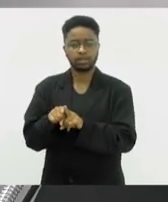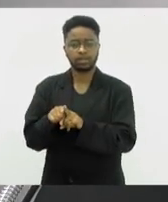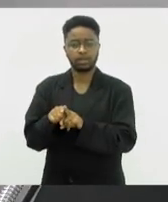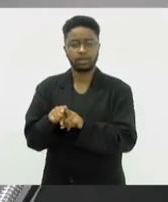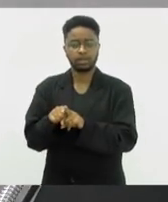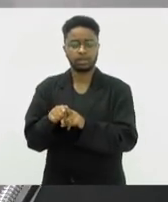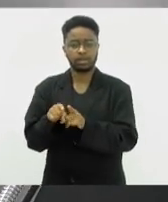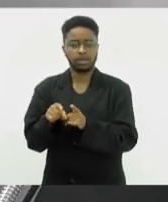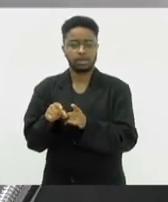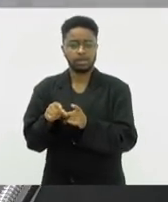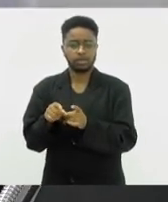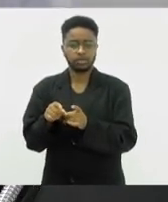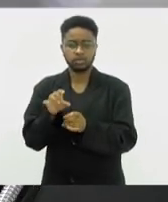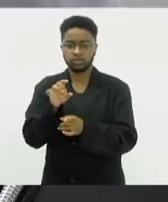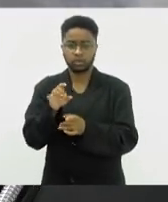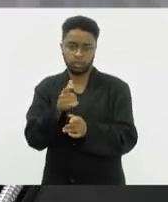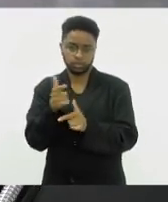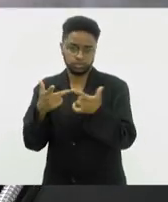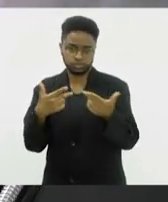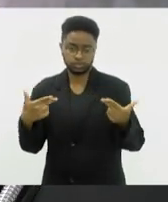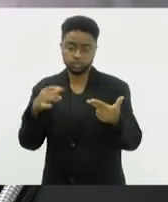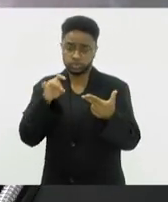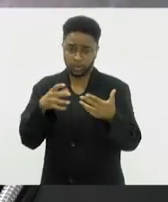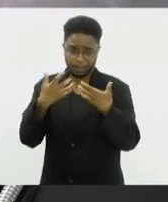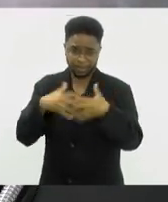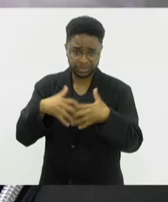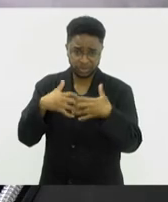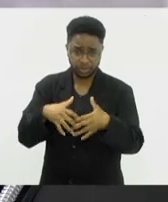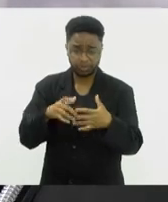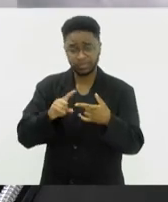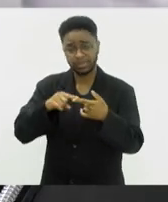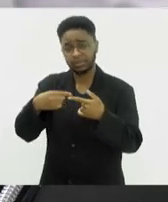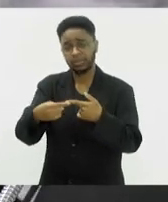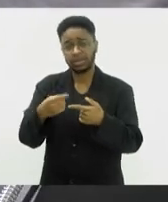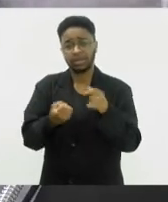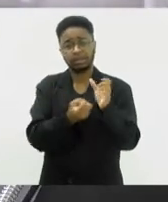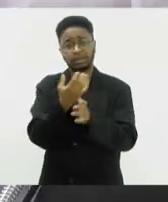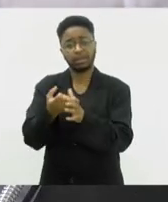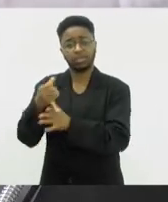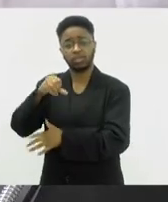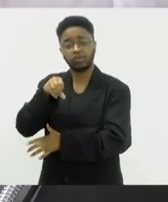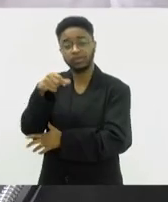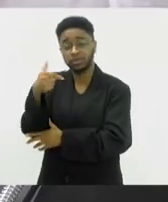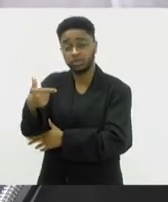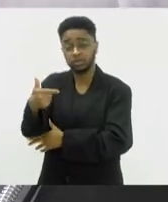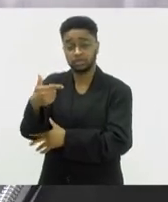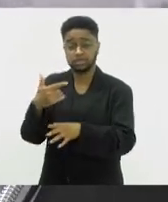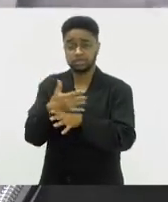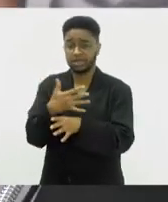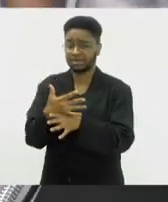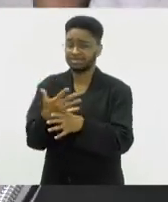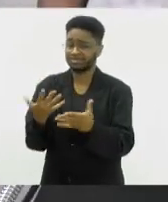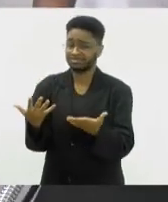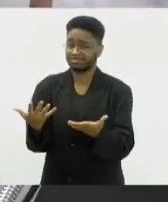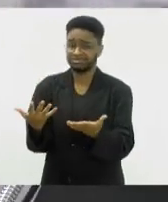Nossa, devia de ser para todo o estado. Daqui a pouco vou ter um programa para 92 municípios.